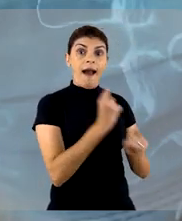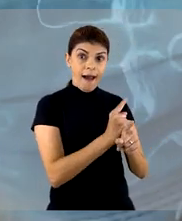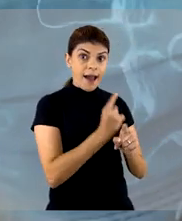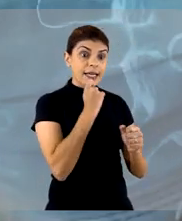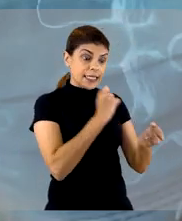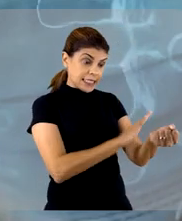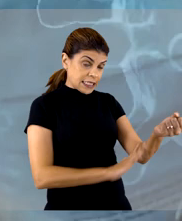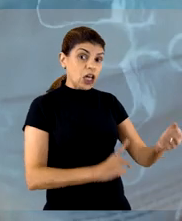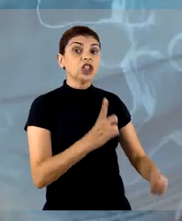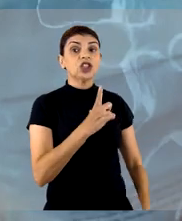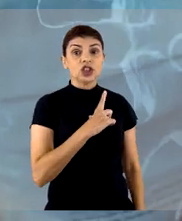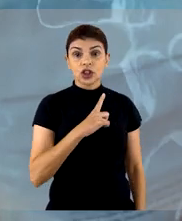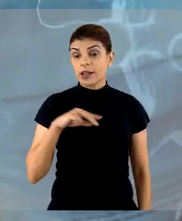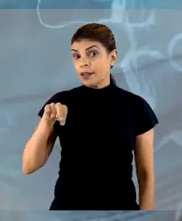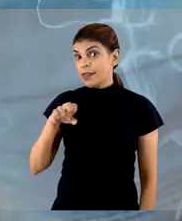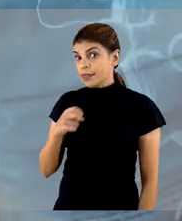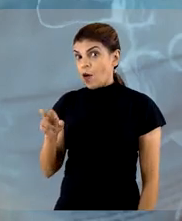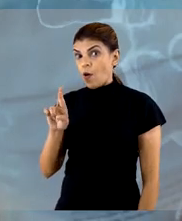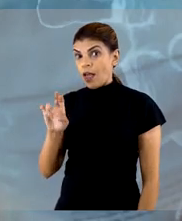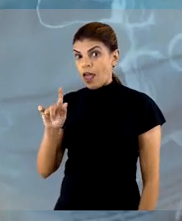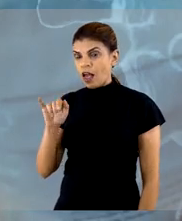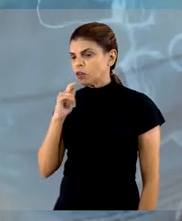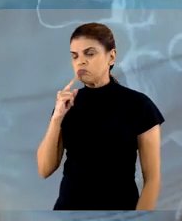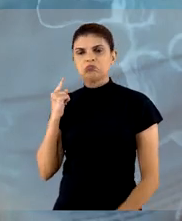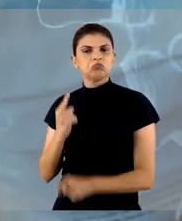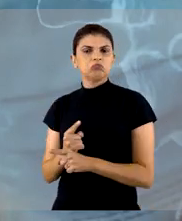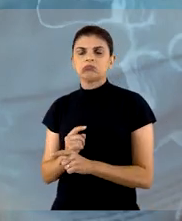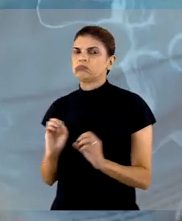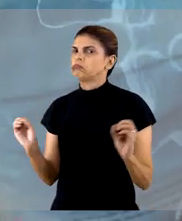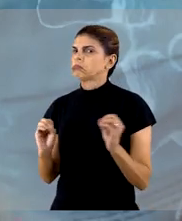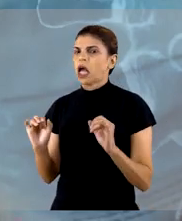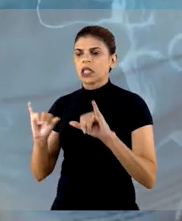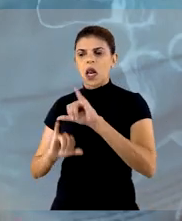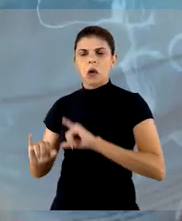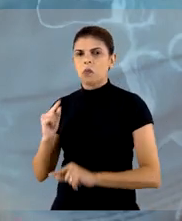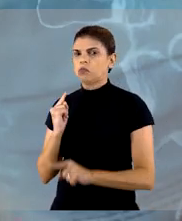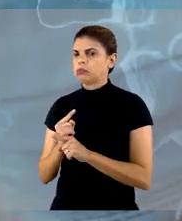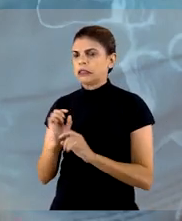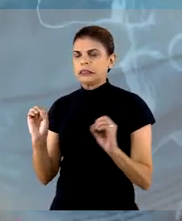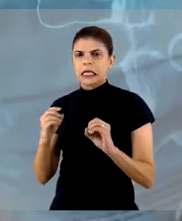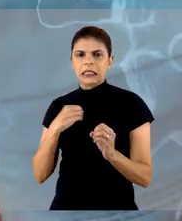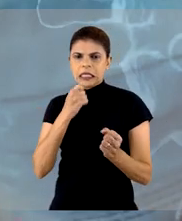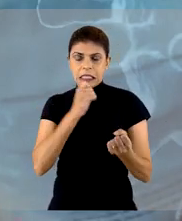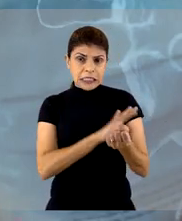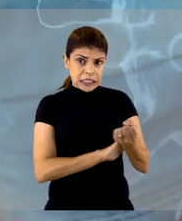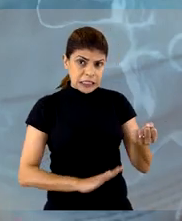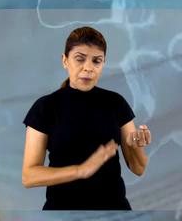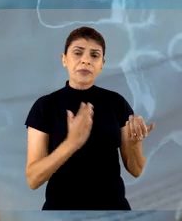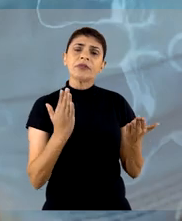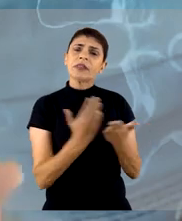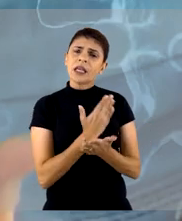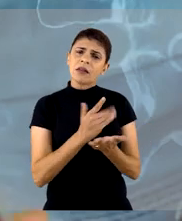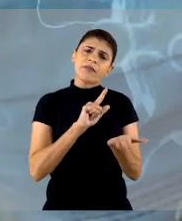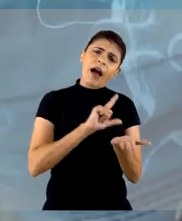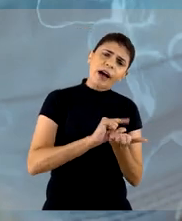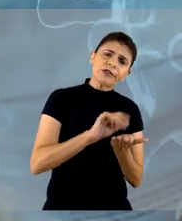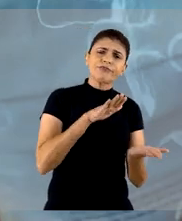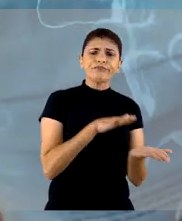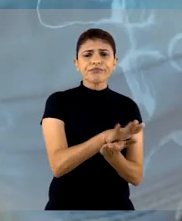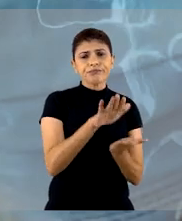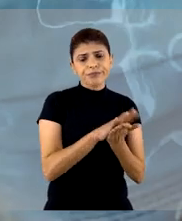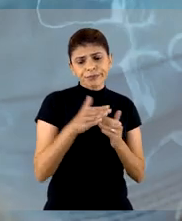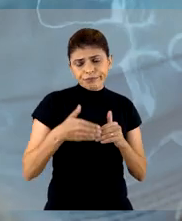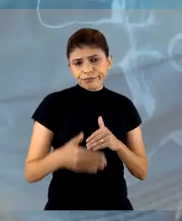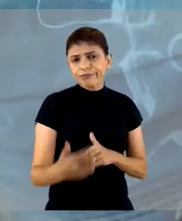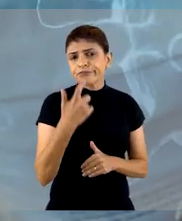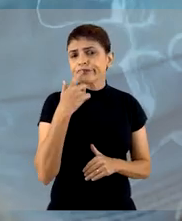seu sangue, e o não reagente significa que o laboratório não detectou esse anticorpo no seu sangue. A literatura está sendo produzida agora,